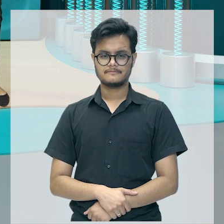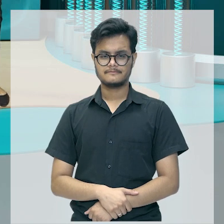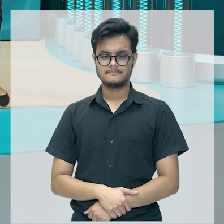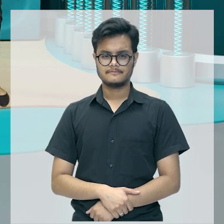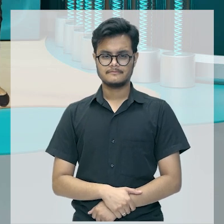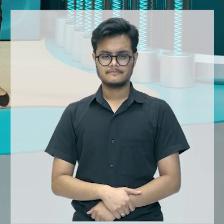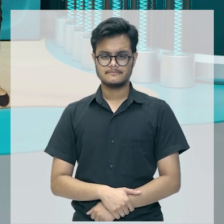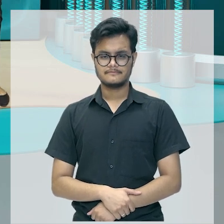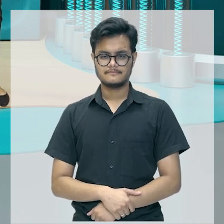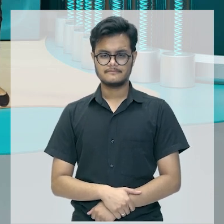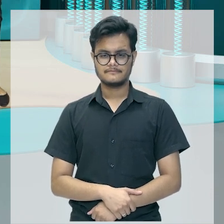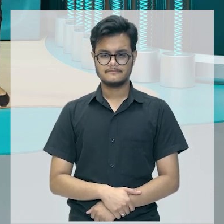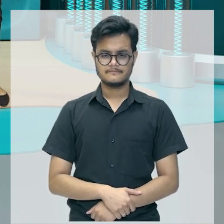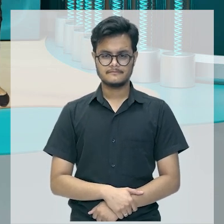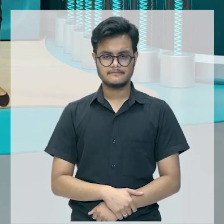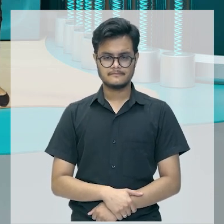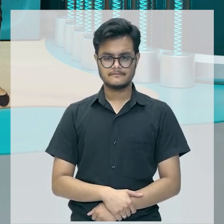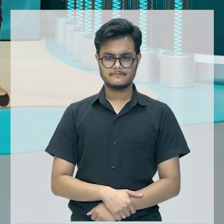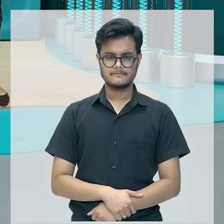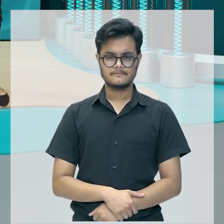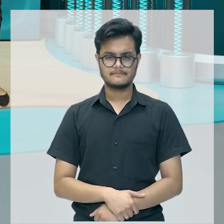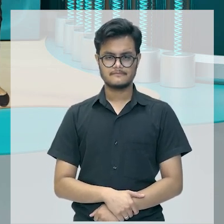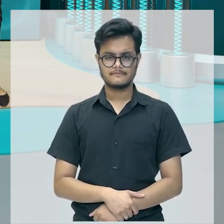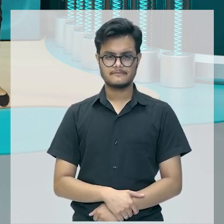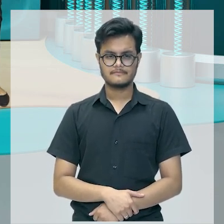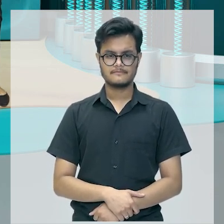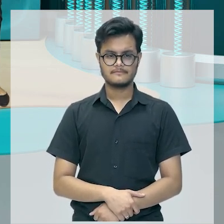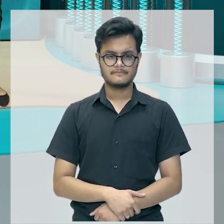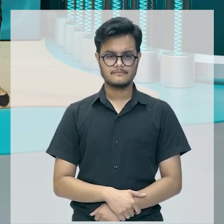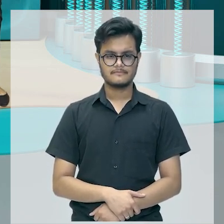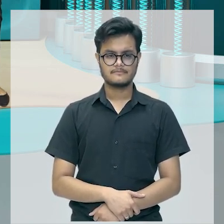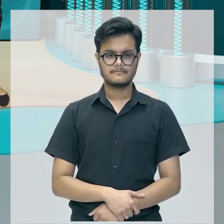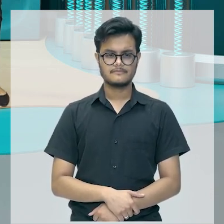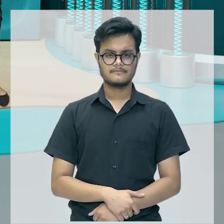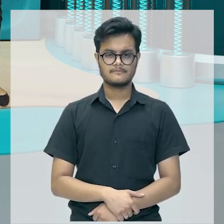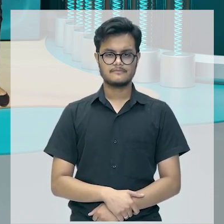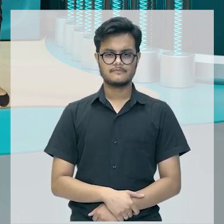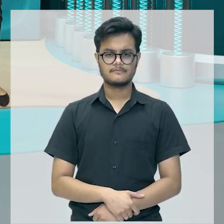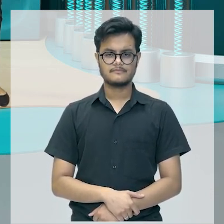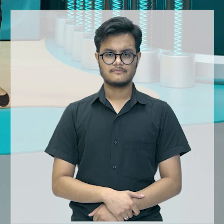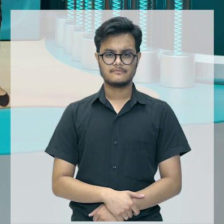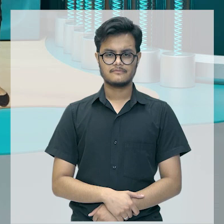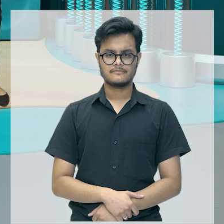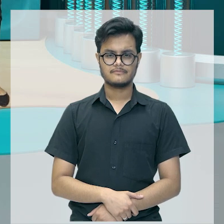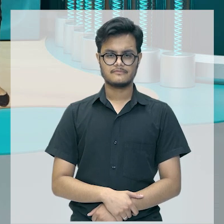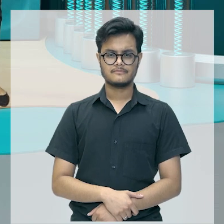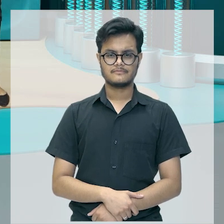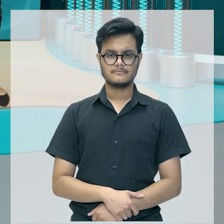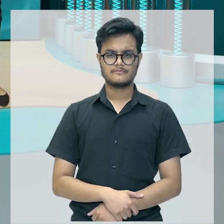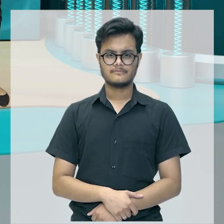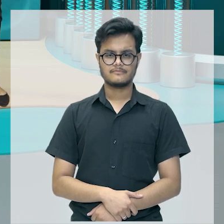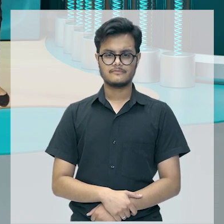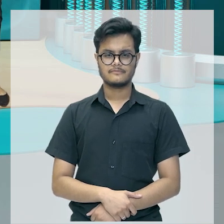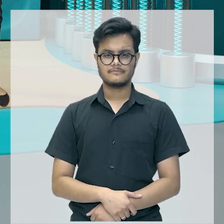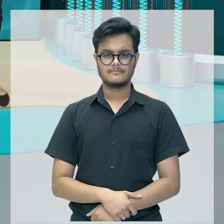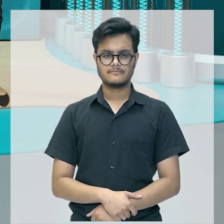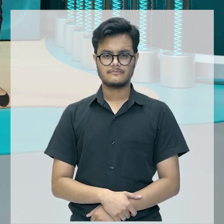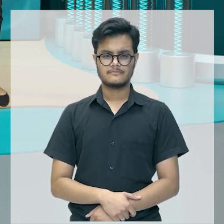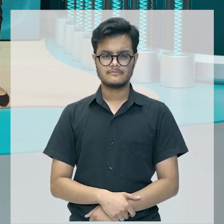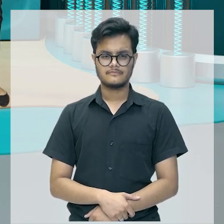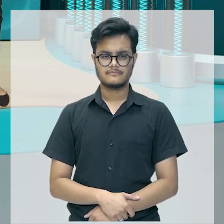casa. Estou me referindo àquela casa específica, né? É uma casa qualquer, é aquela dali, certo?